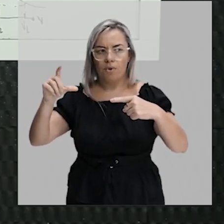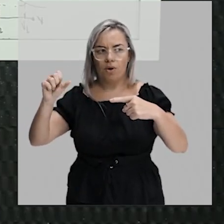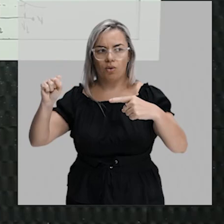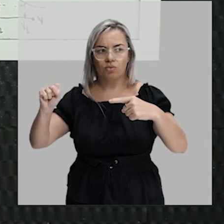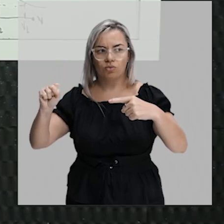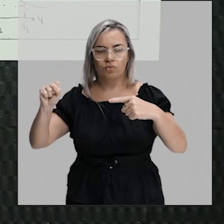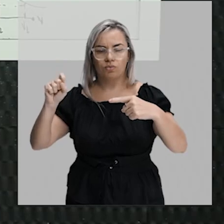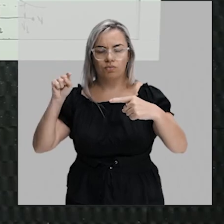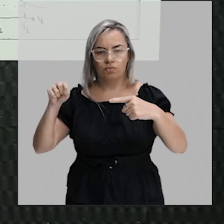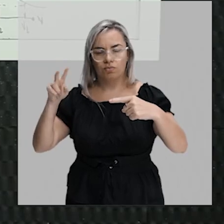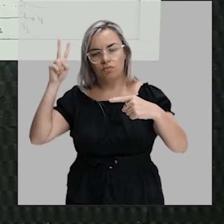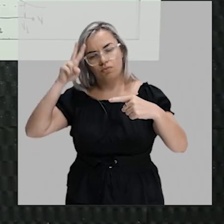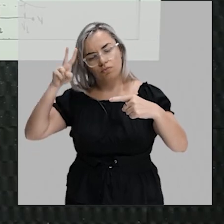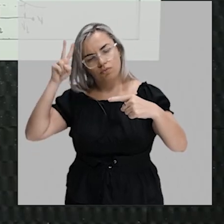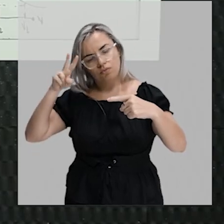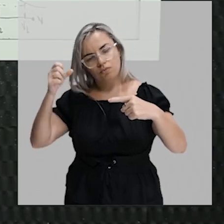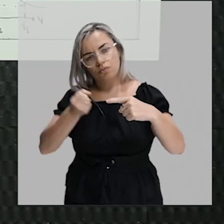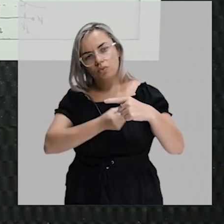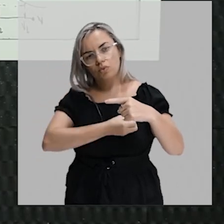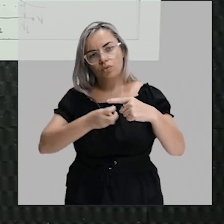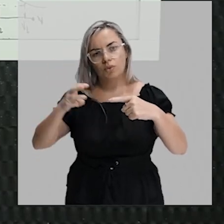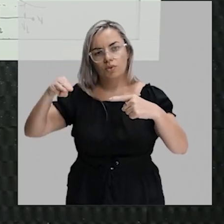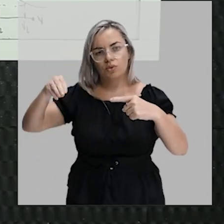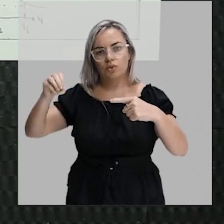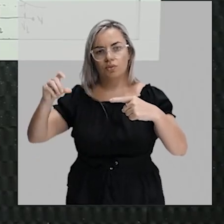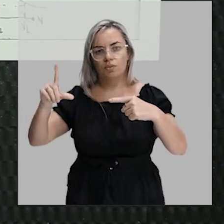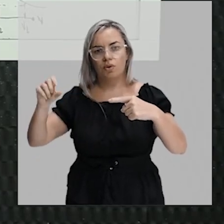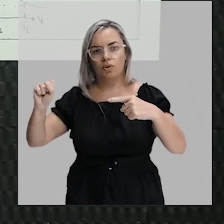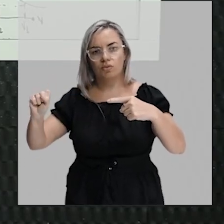certo? Lembrando que esse número de mols, né,